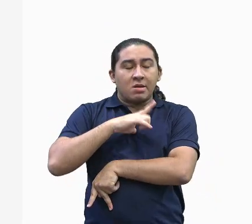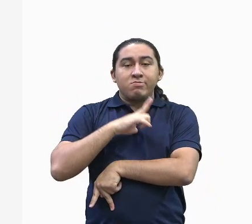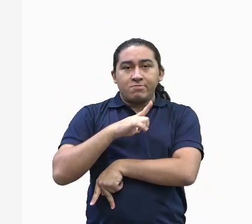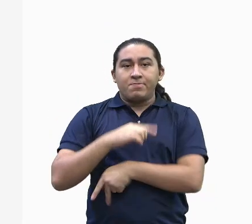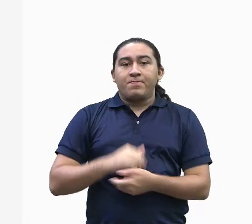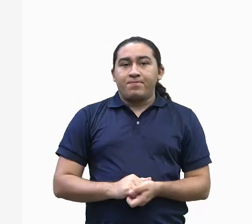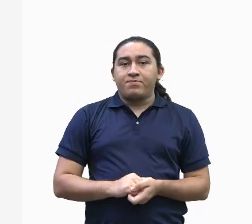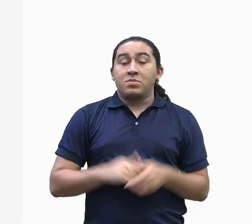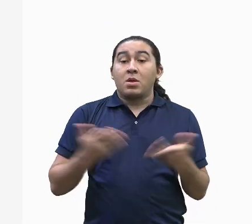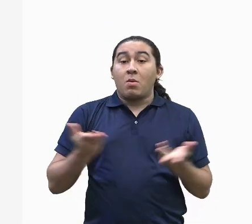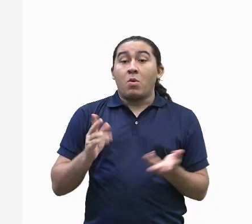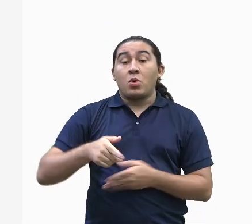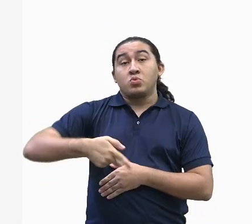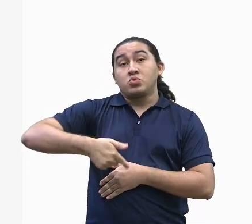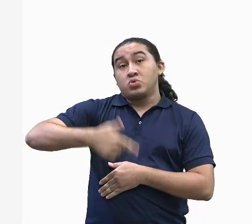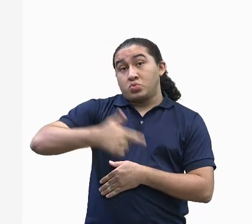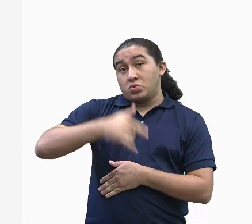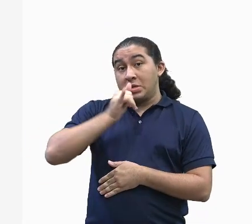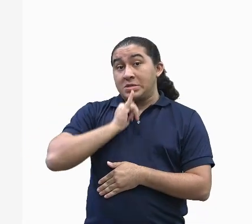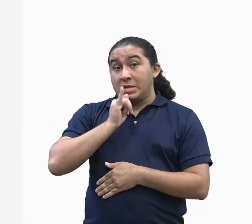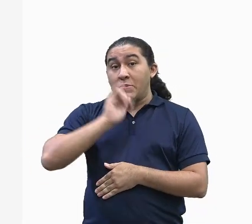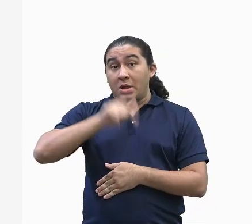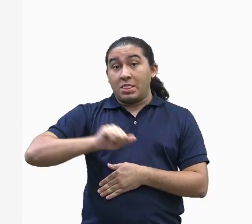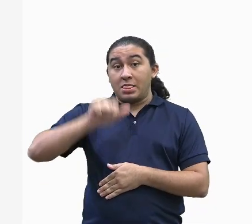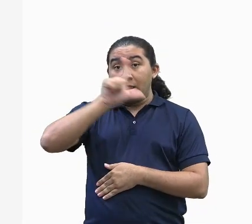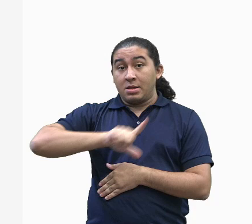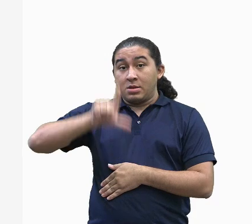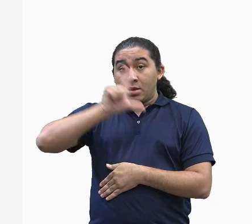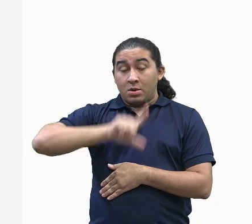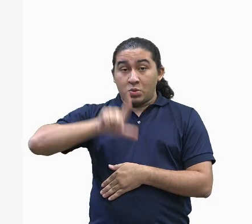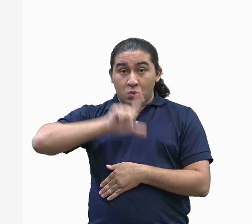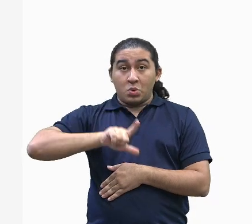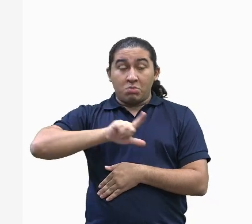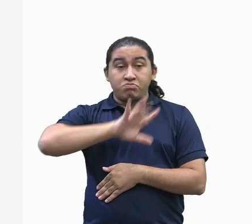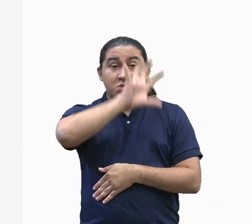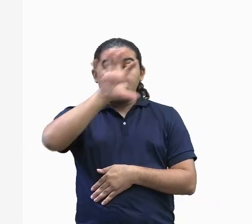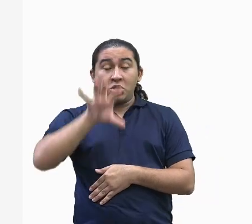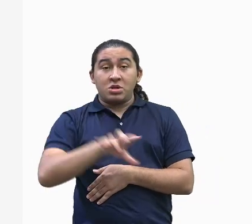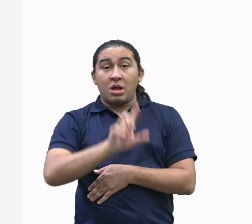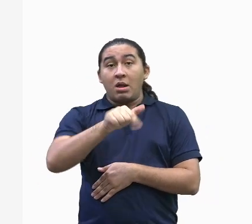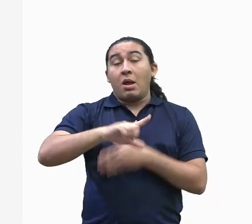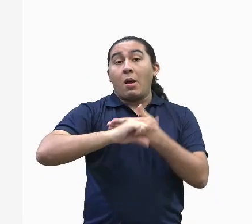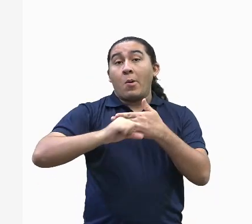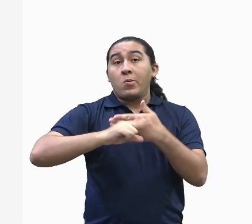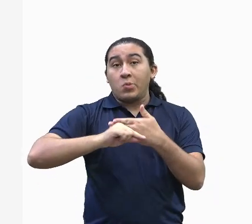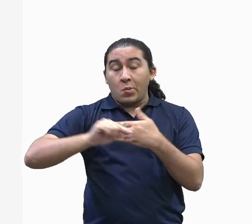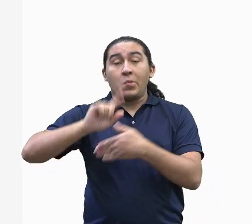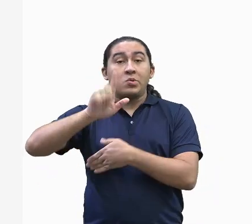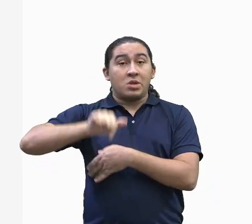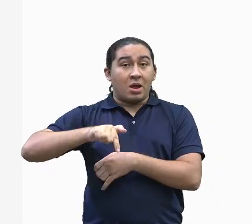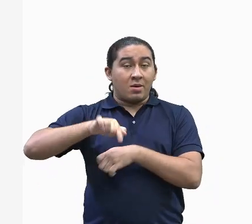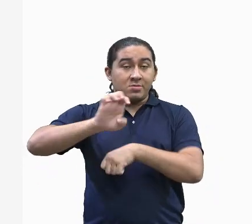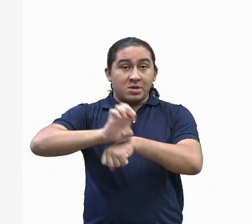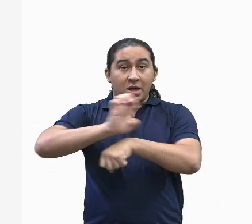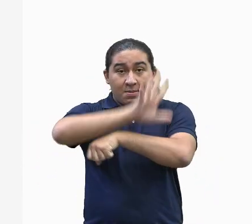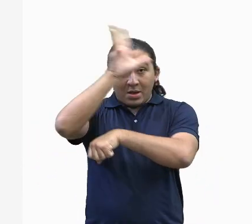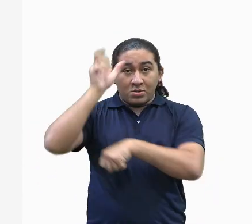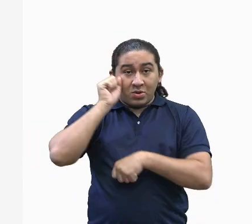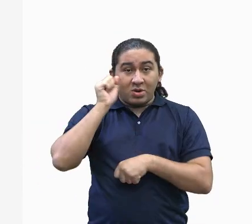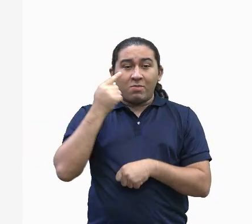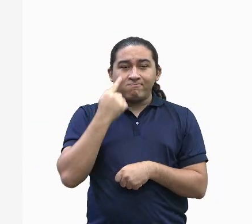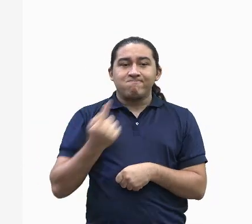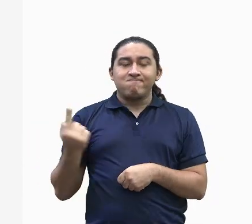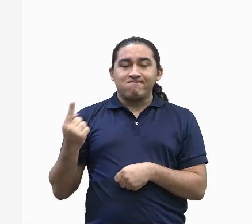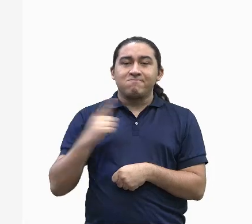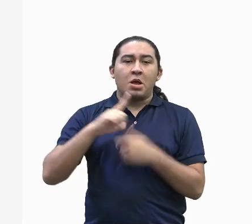exemplo. Literatura regional, escritores amazonenses, como o grande Tiago de Mello, como nós estamos vendo aí na foto,